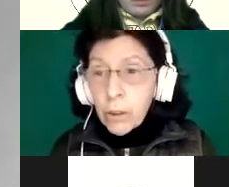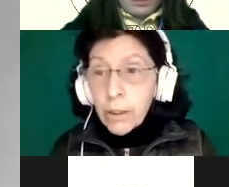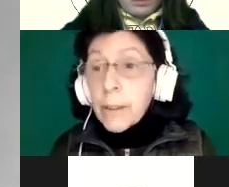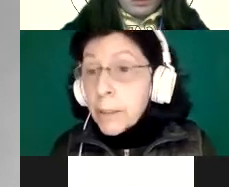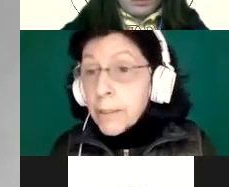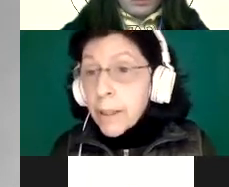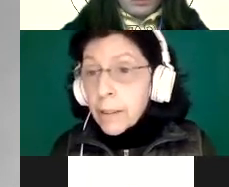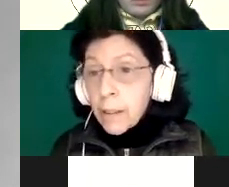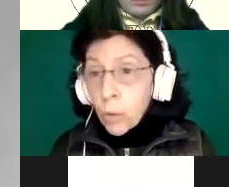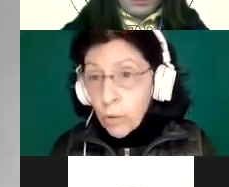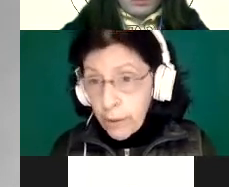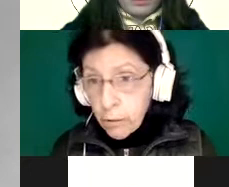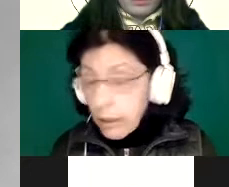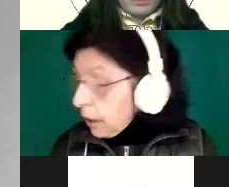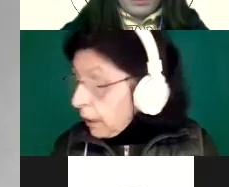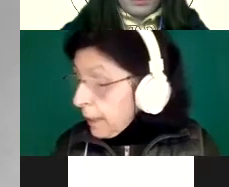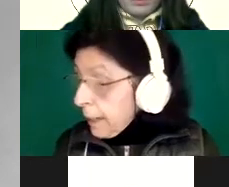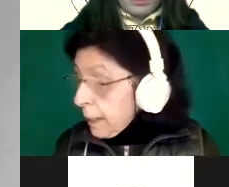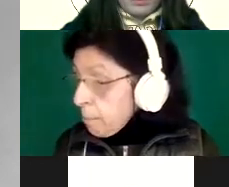de reabilitar o convento.